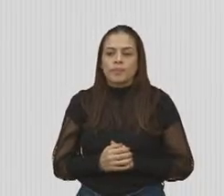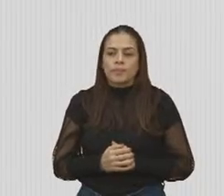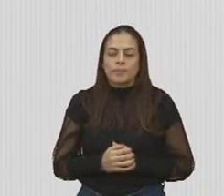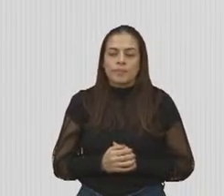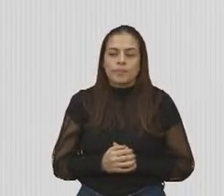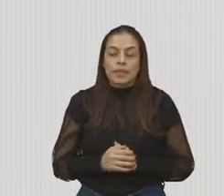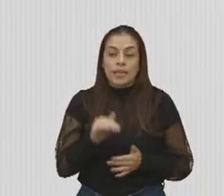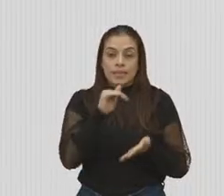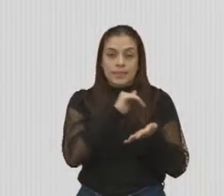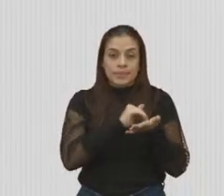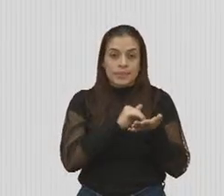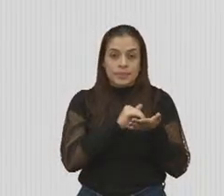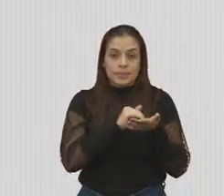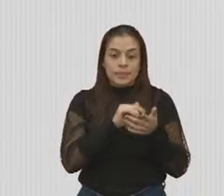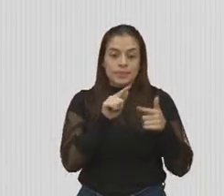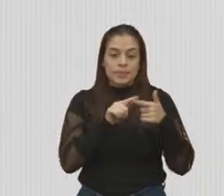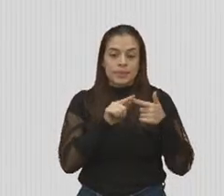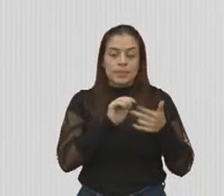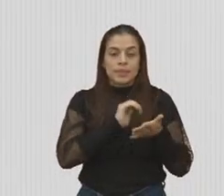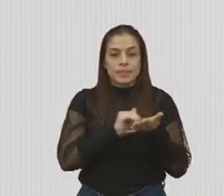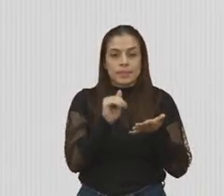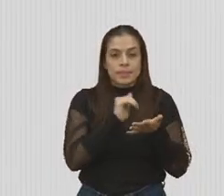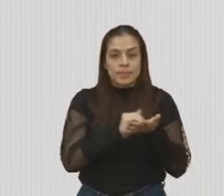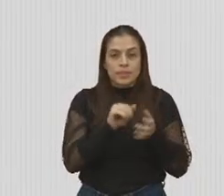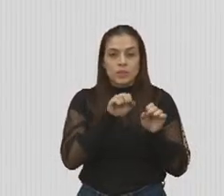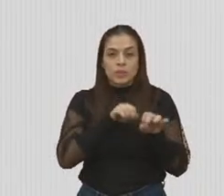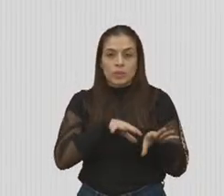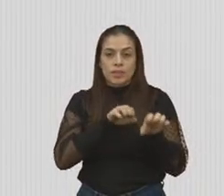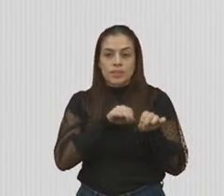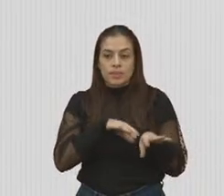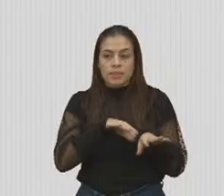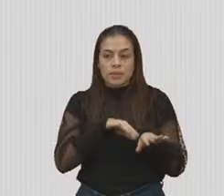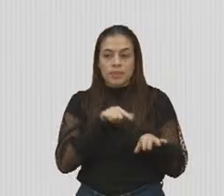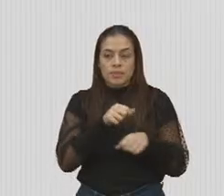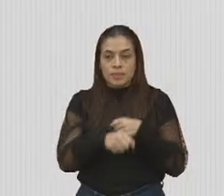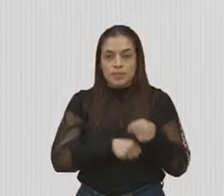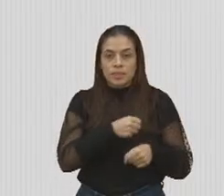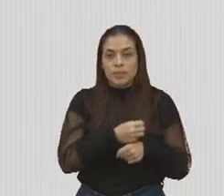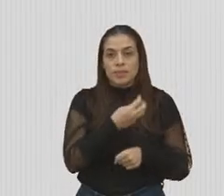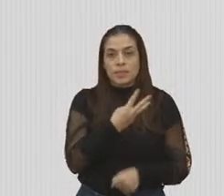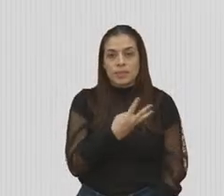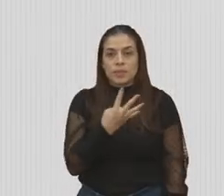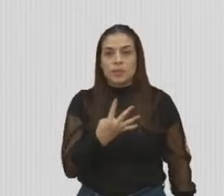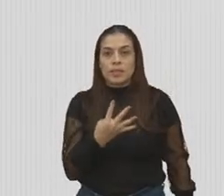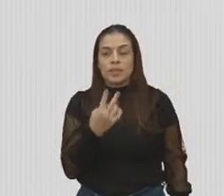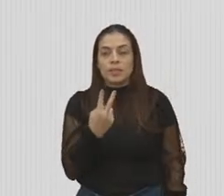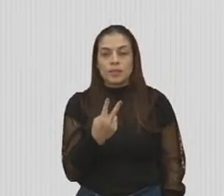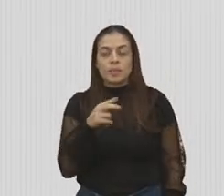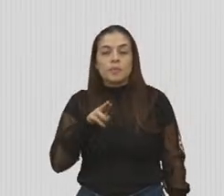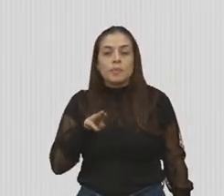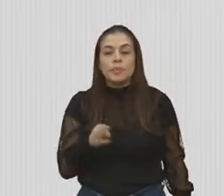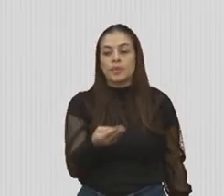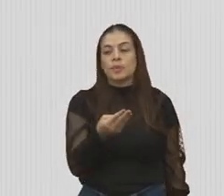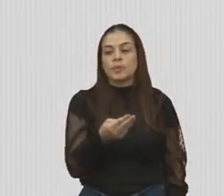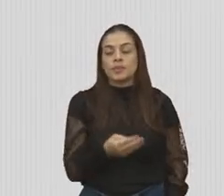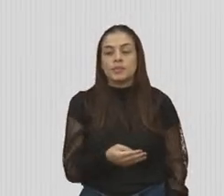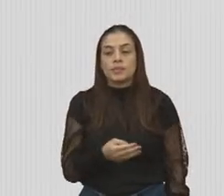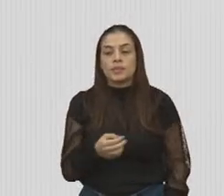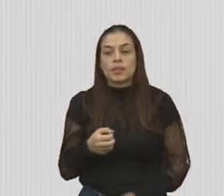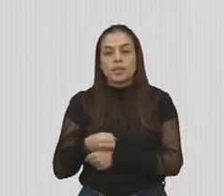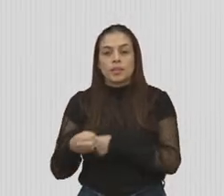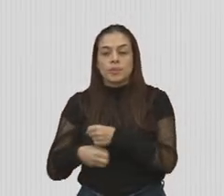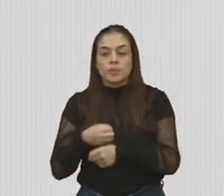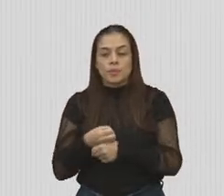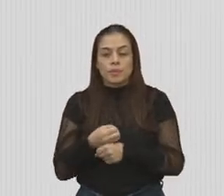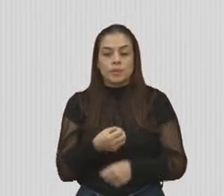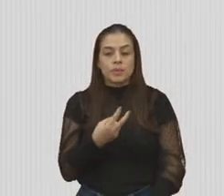Secretaria de Educação. Para esse ano, nós temos previsto 342 milhões e para 2026,